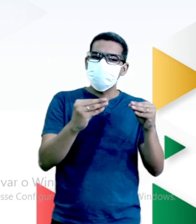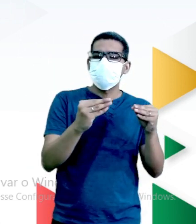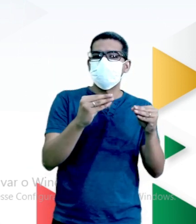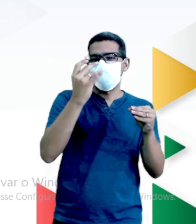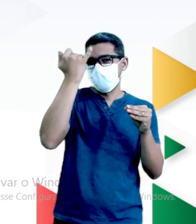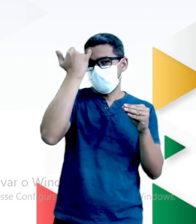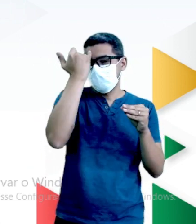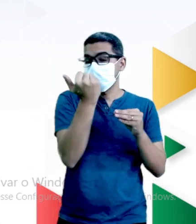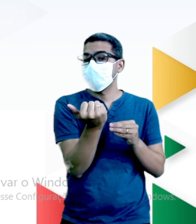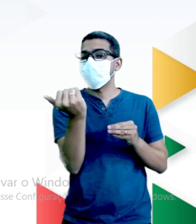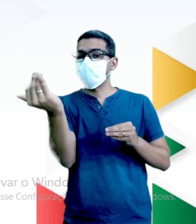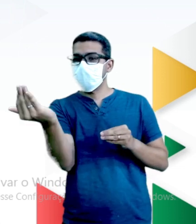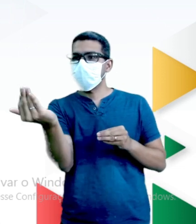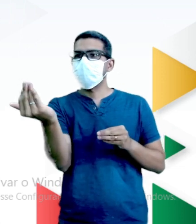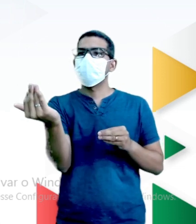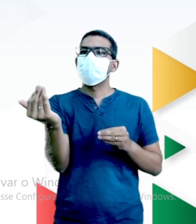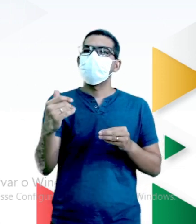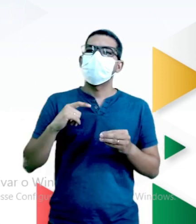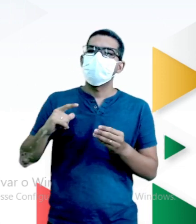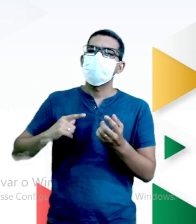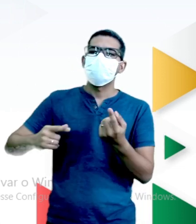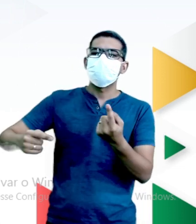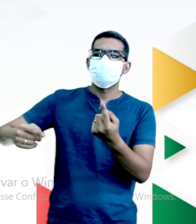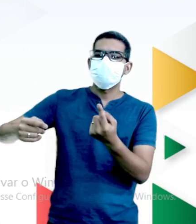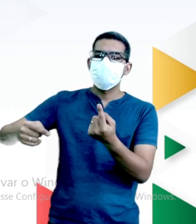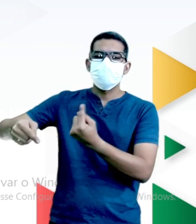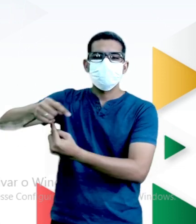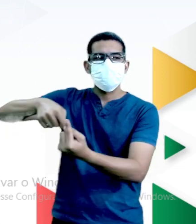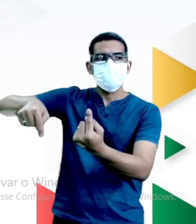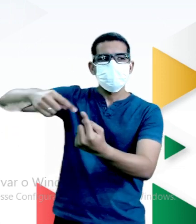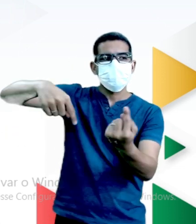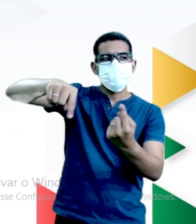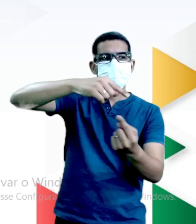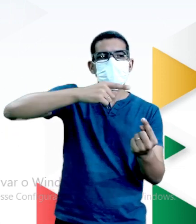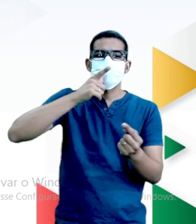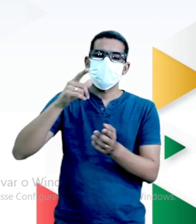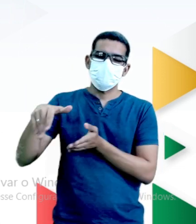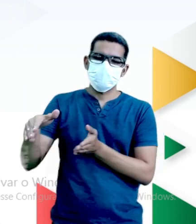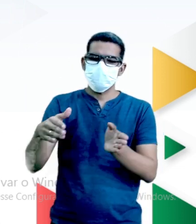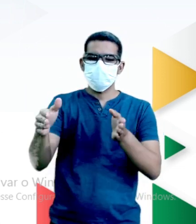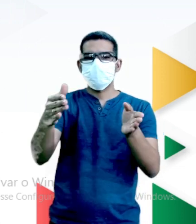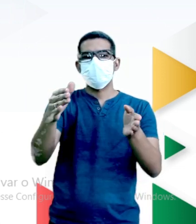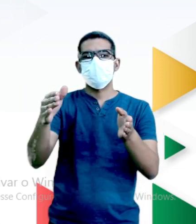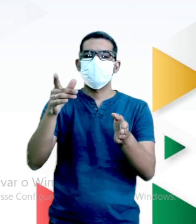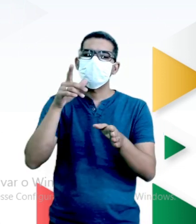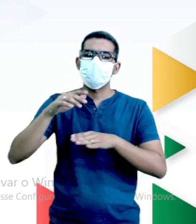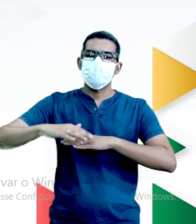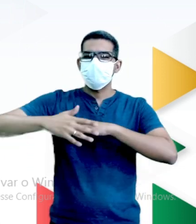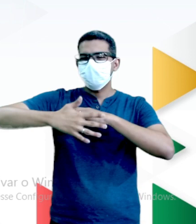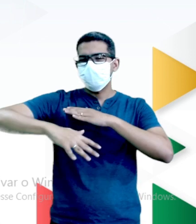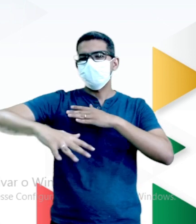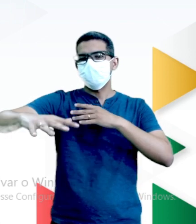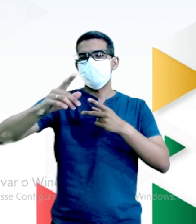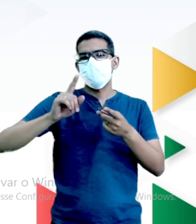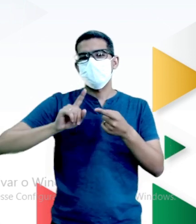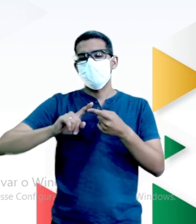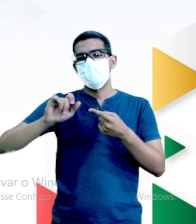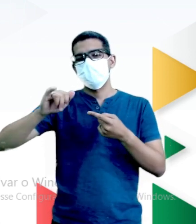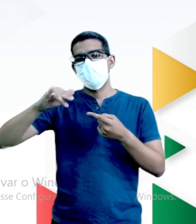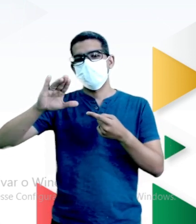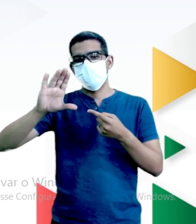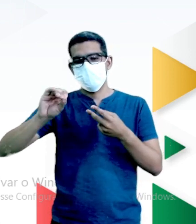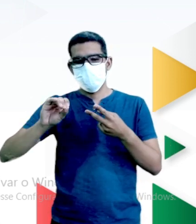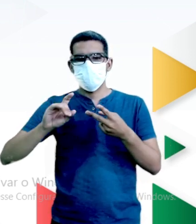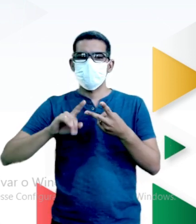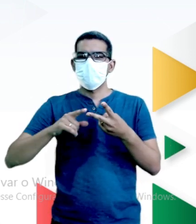Índia, acompanhada, margeando aí os dois oceanos, o mar, o Oceano Índico, né, e